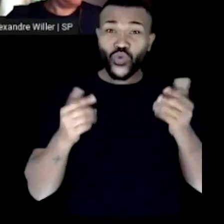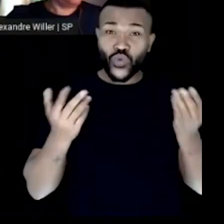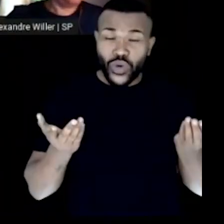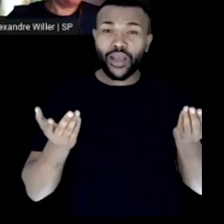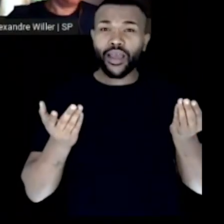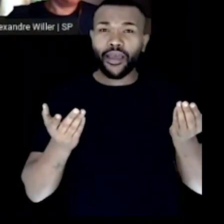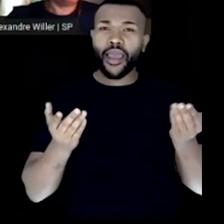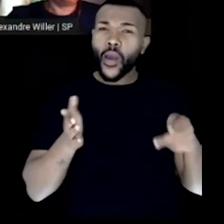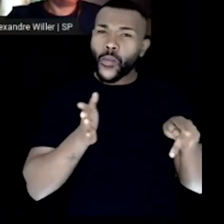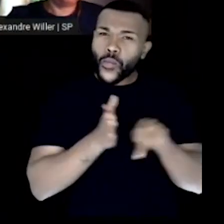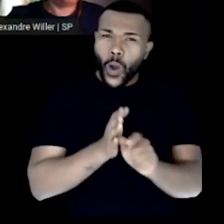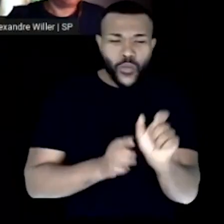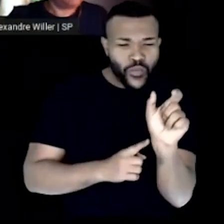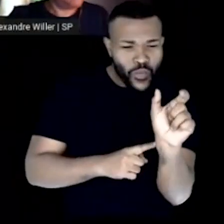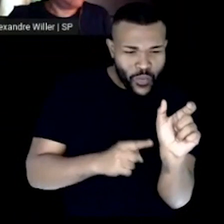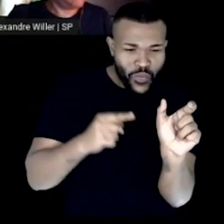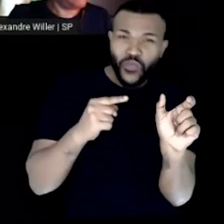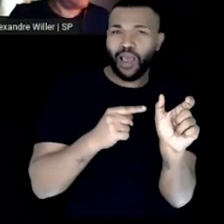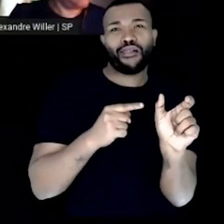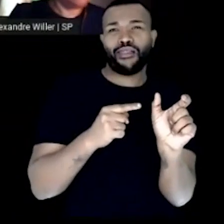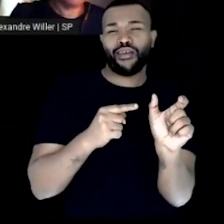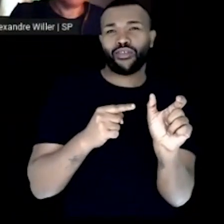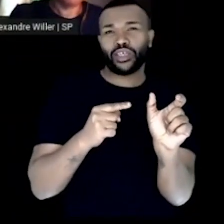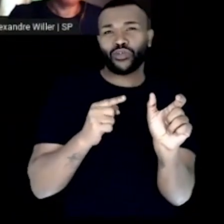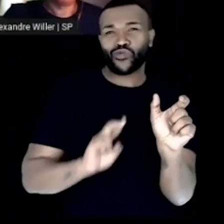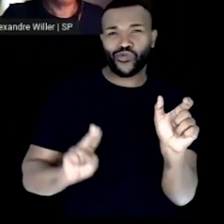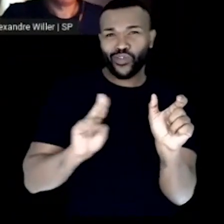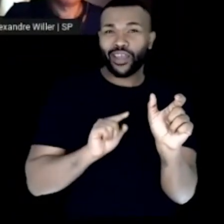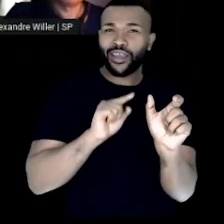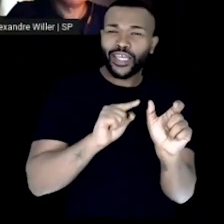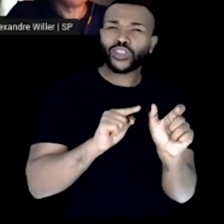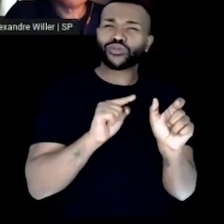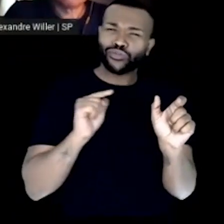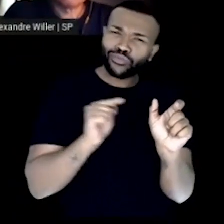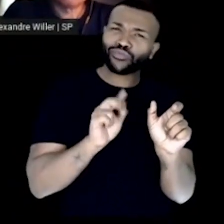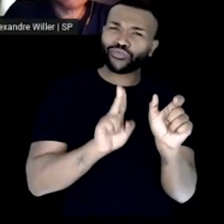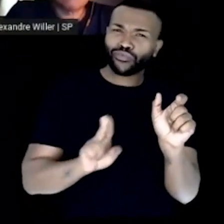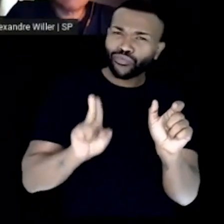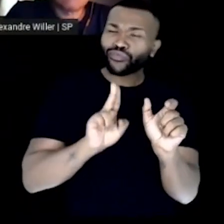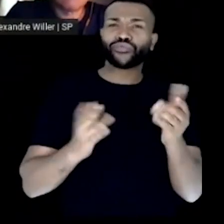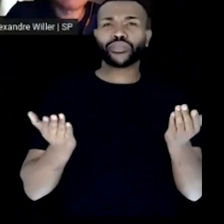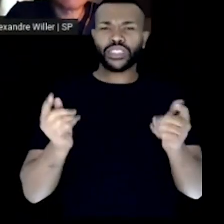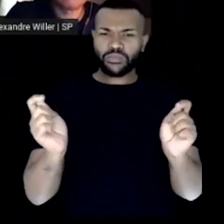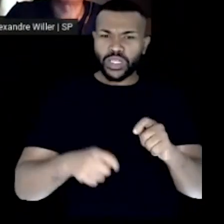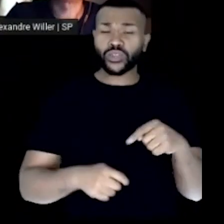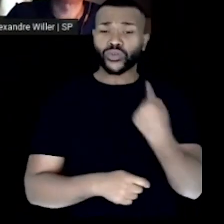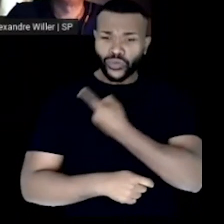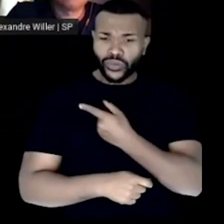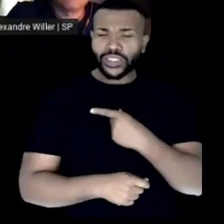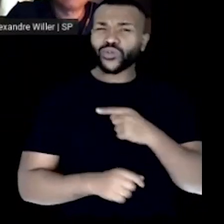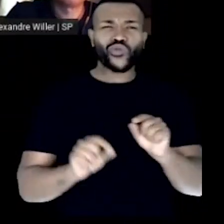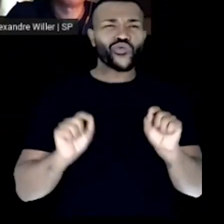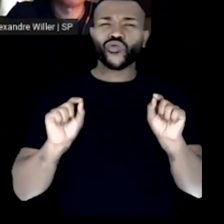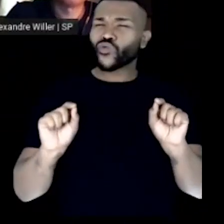coisa da artesania da própria palavra, que para mim é uma questão de artifício, né? Até é